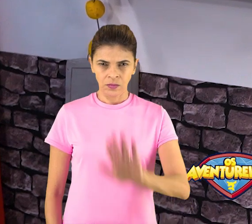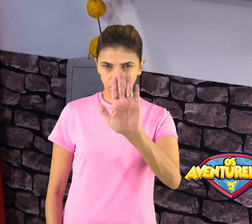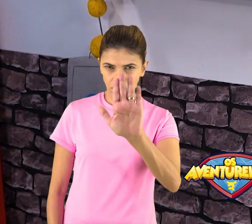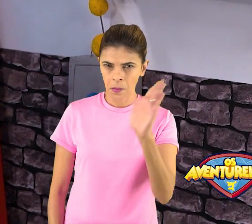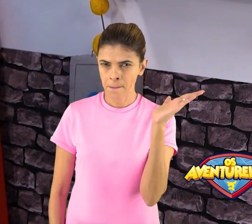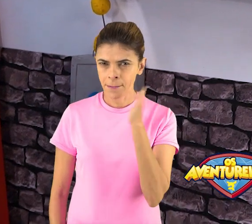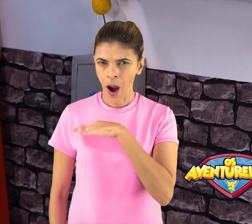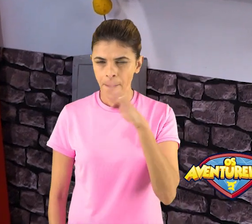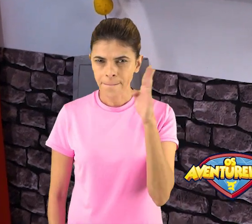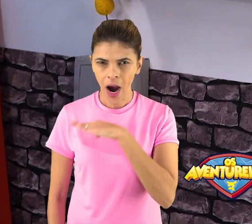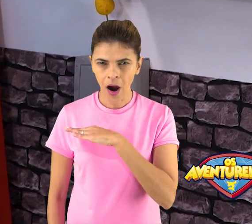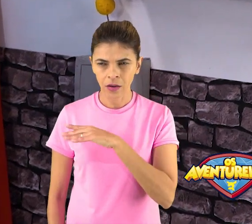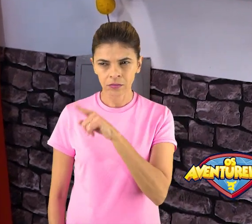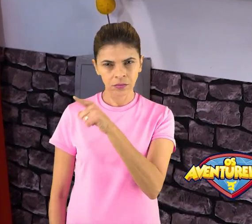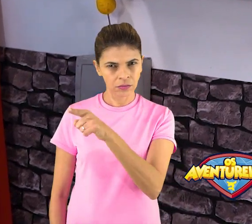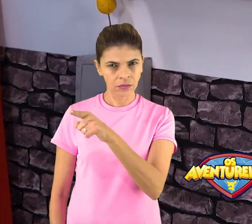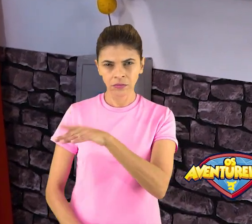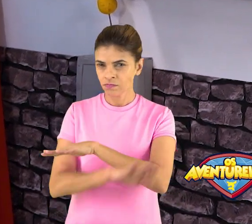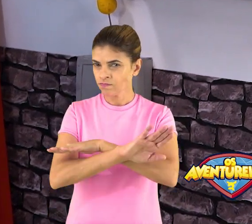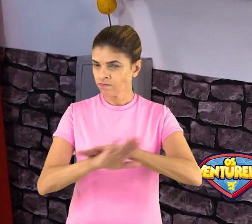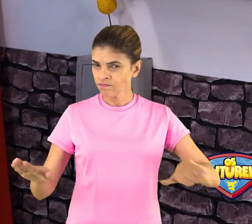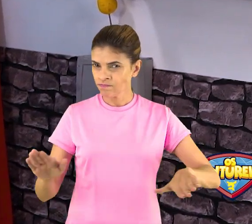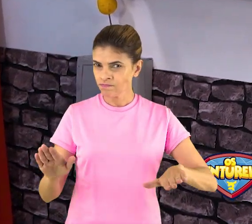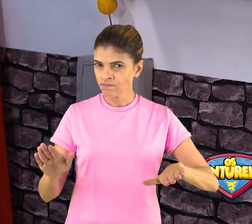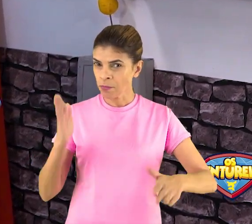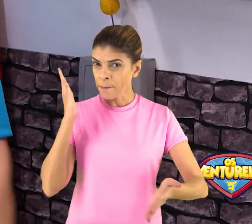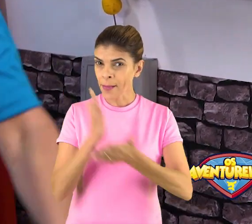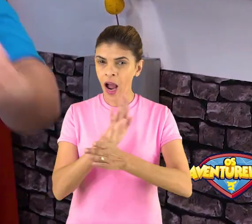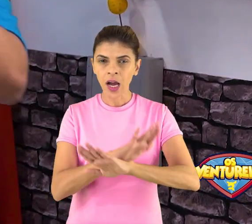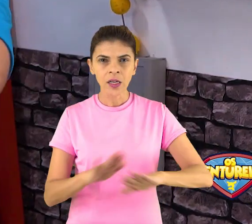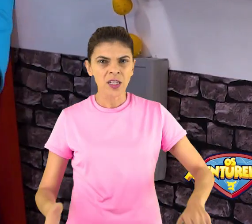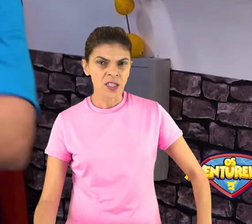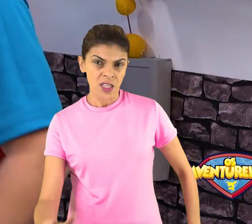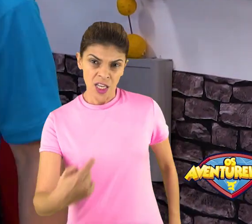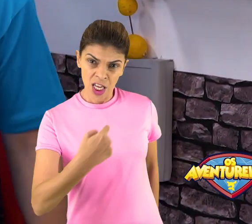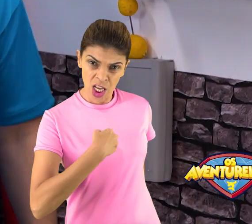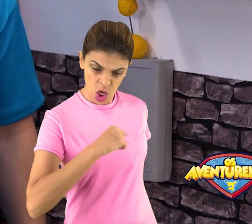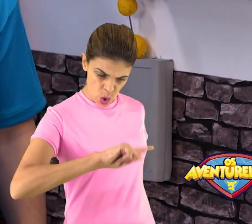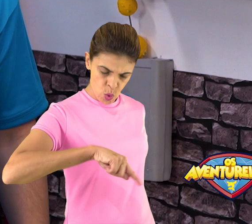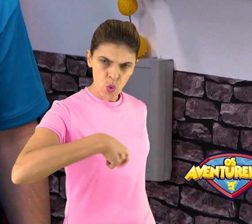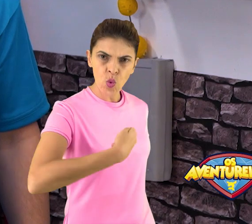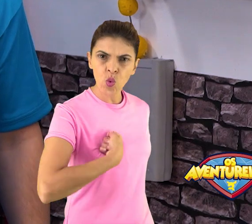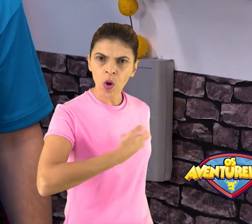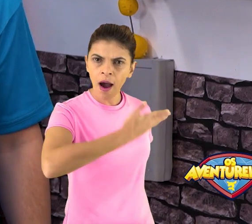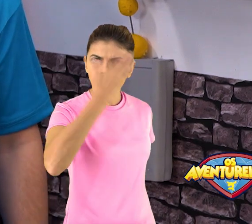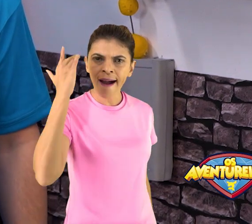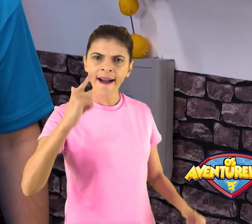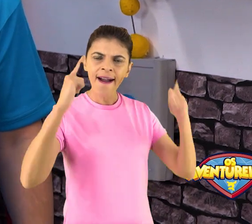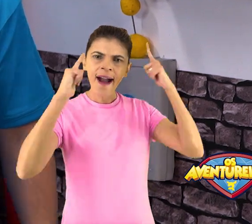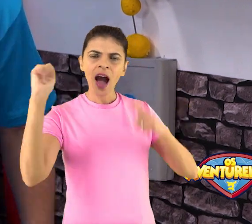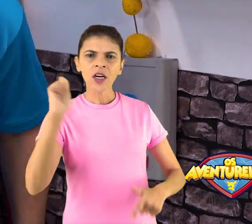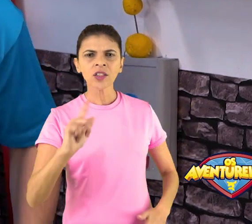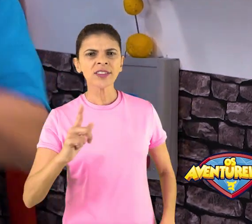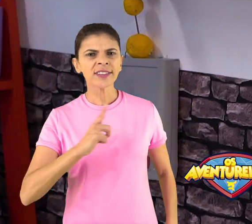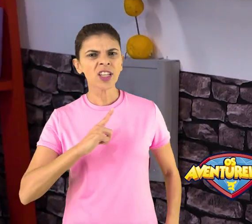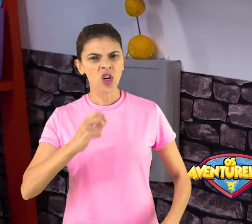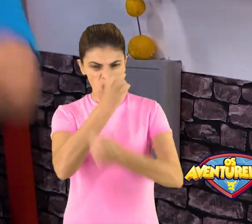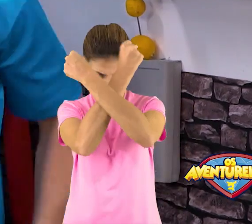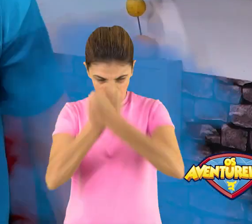Doutor Mau Mau, é hora de colocar um fim no seu plano. Eu sou o Aventureiro Azul e eu tenho